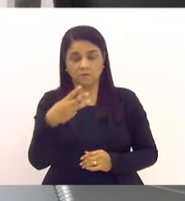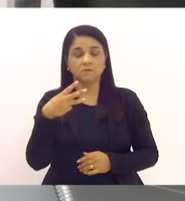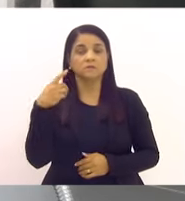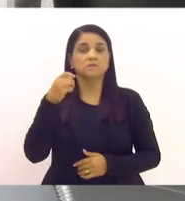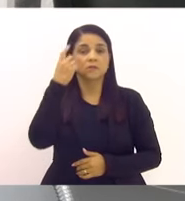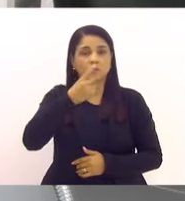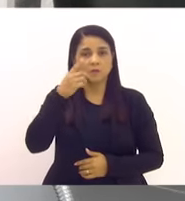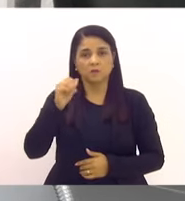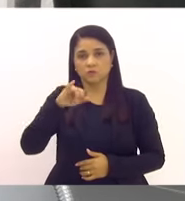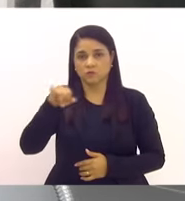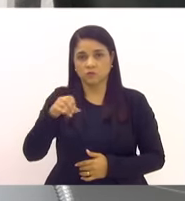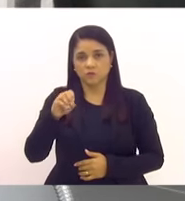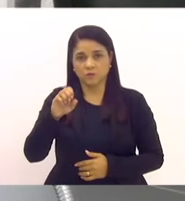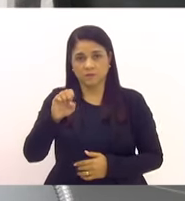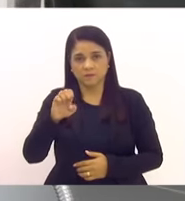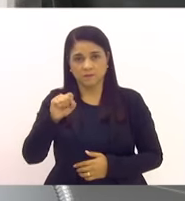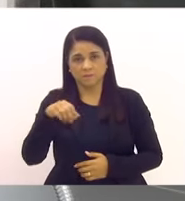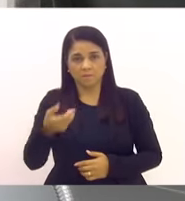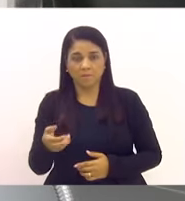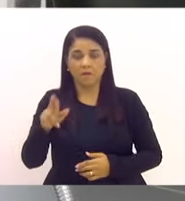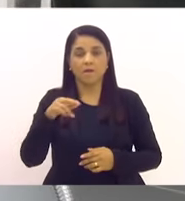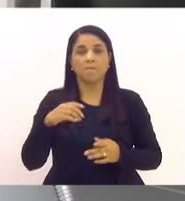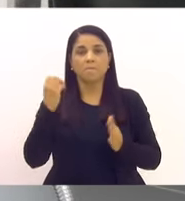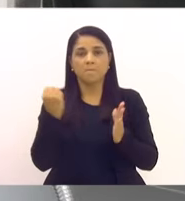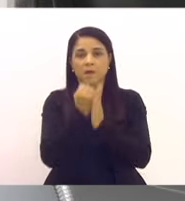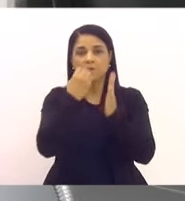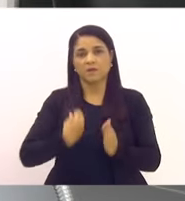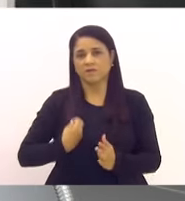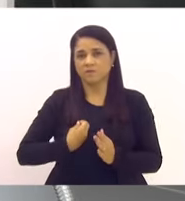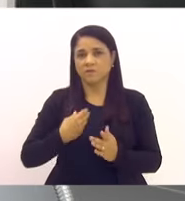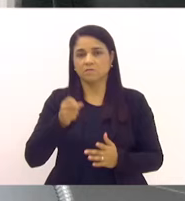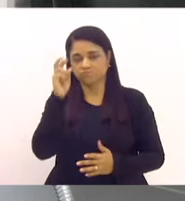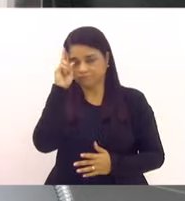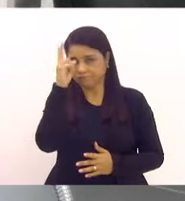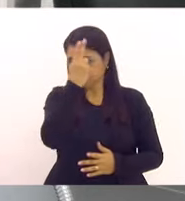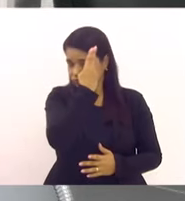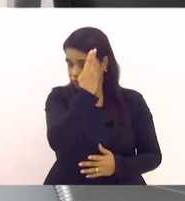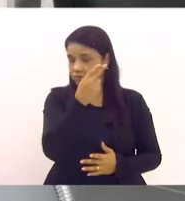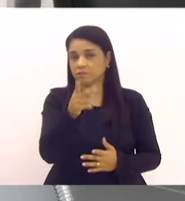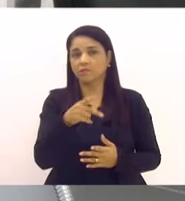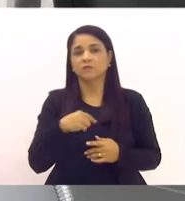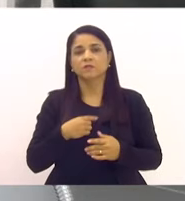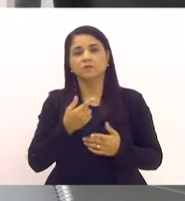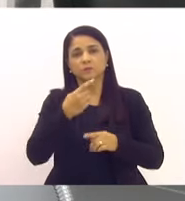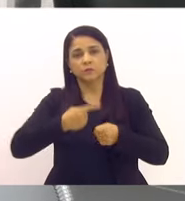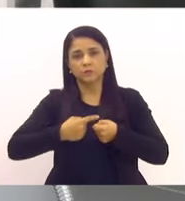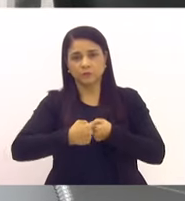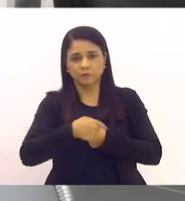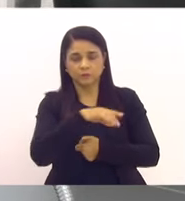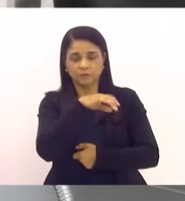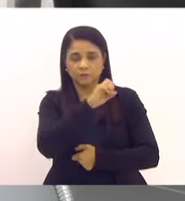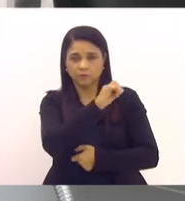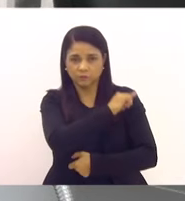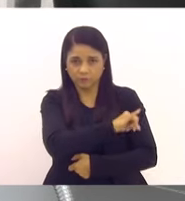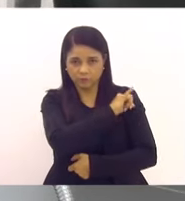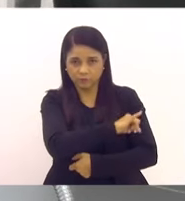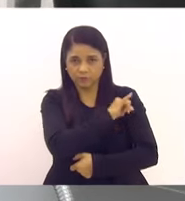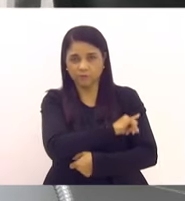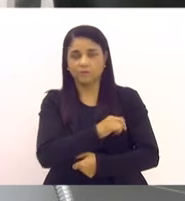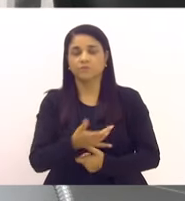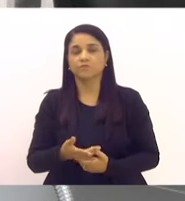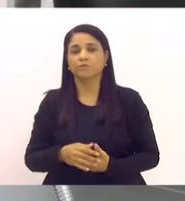que institui o programa Marco pela Vida e Saúde dos Trabalhadores de Aplicativo no Estado do Rio de Janeiro e dá outras providências. Esse é